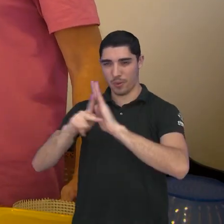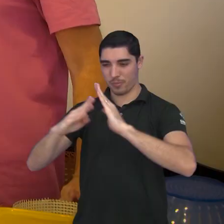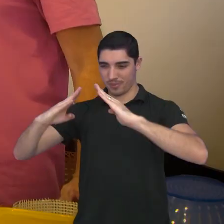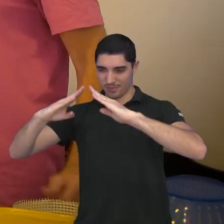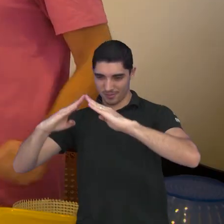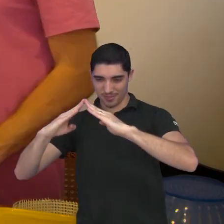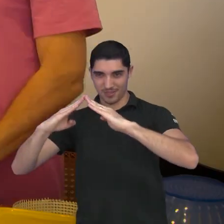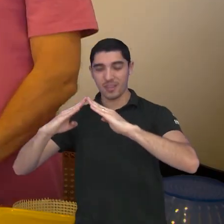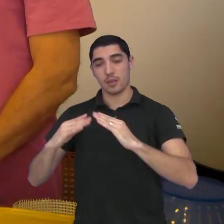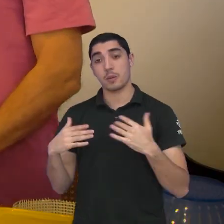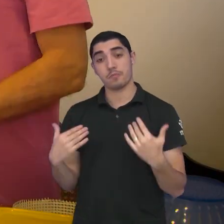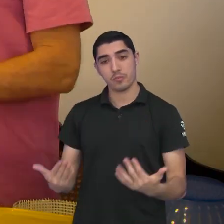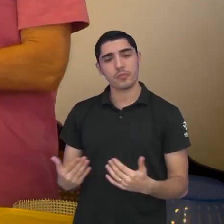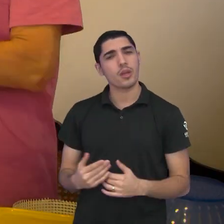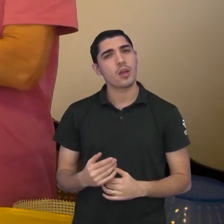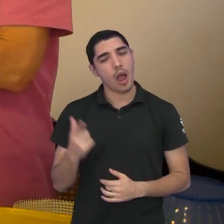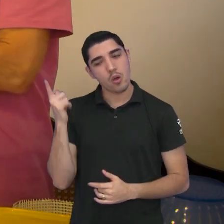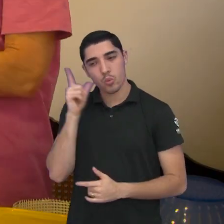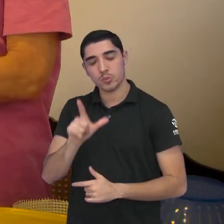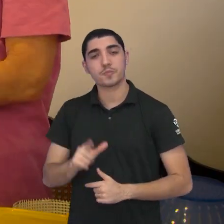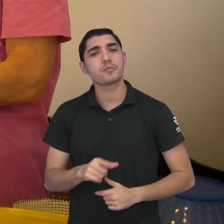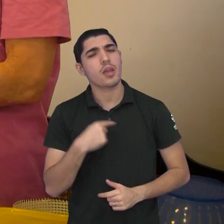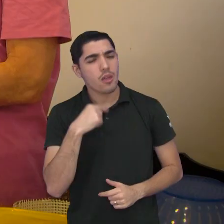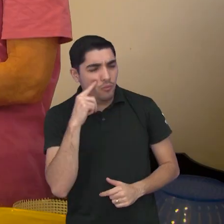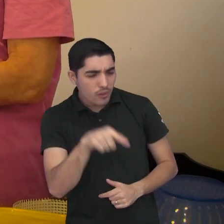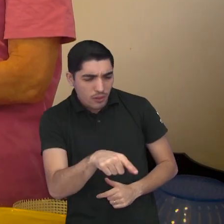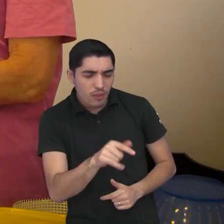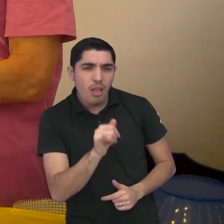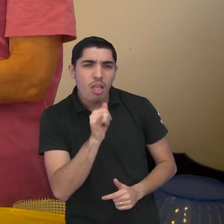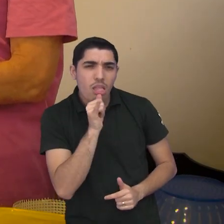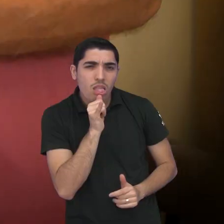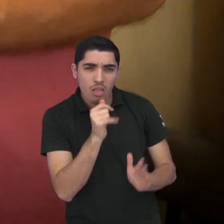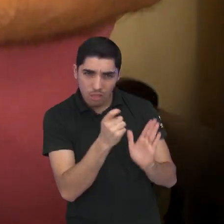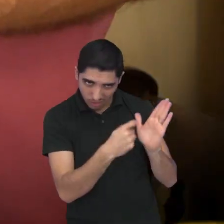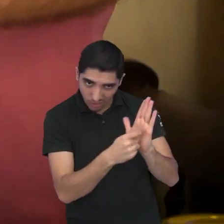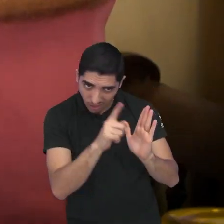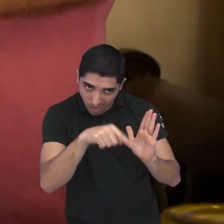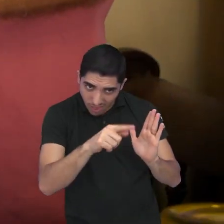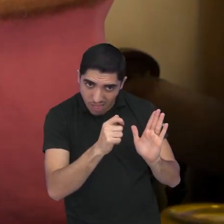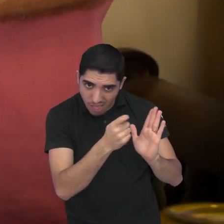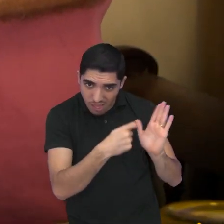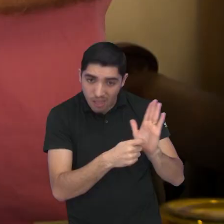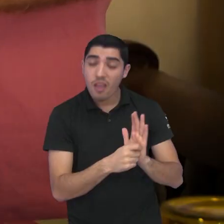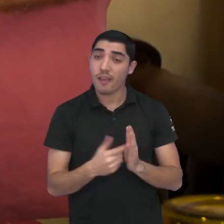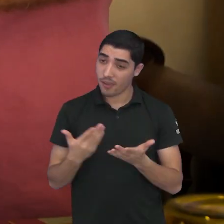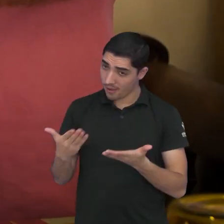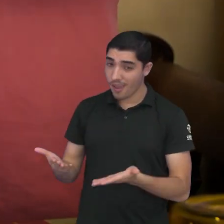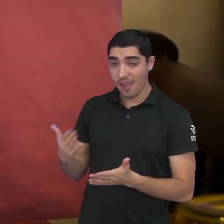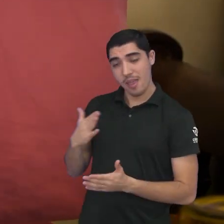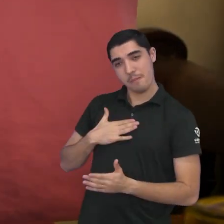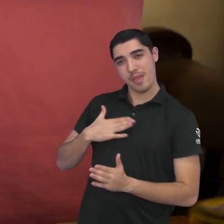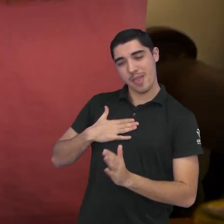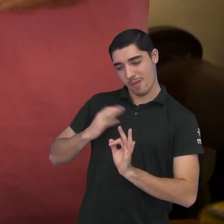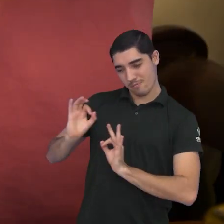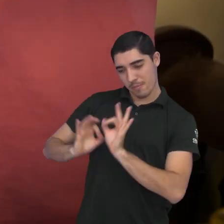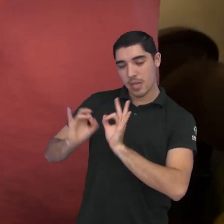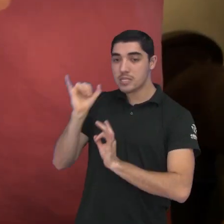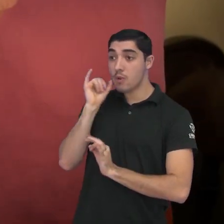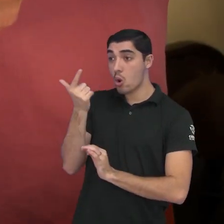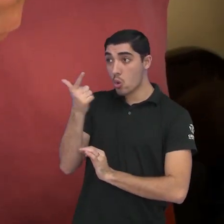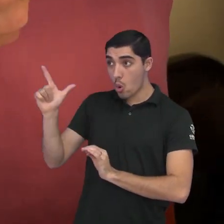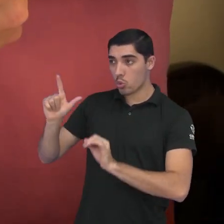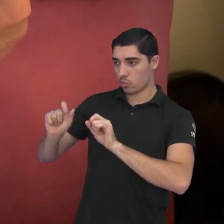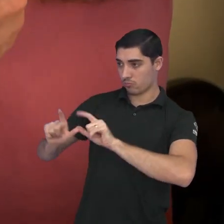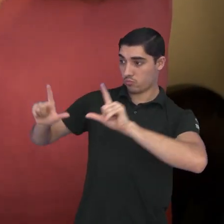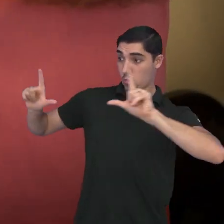vendo um bloquinho aí, é um rascunho. O que é isso rascunhos, cheio de são rabiscos? São meus projetos dos outros quadros maiores de elipses, né? Que